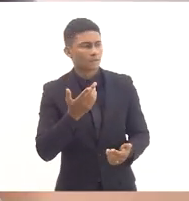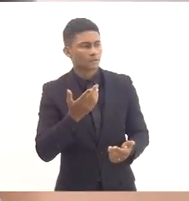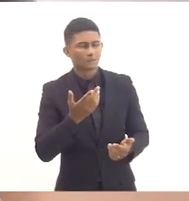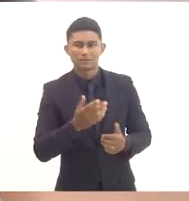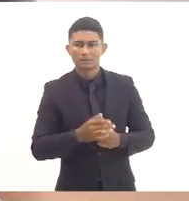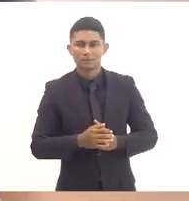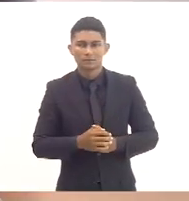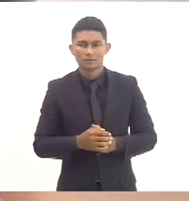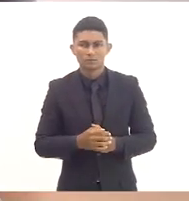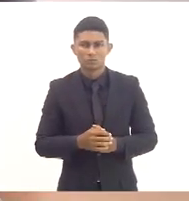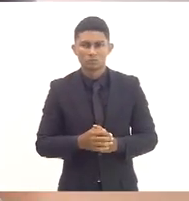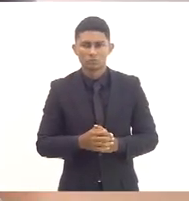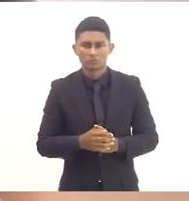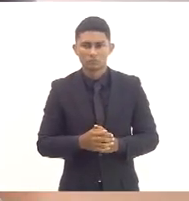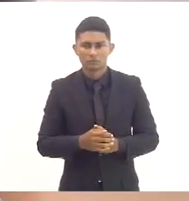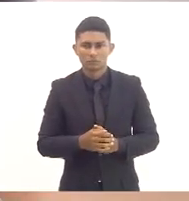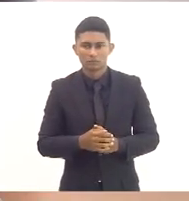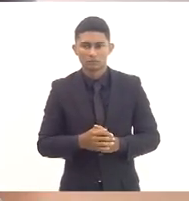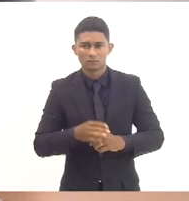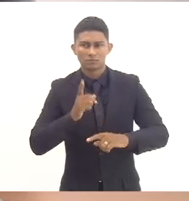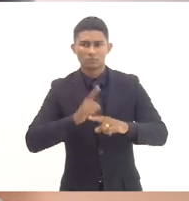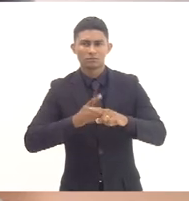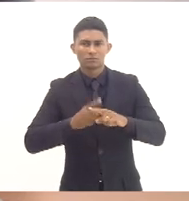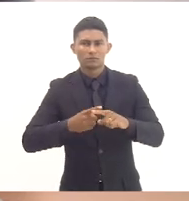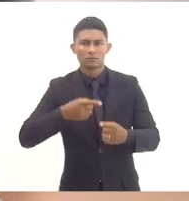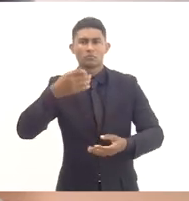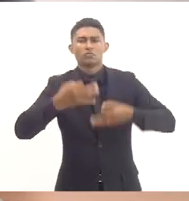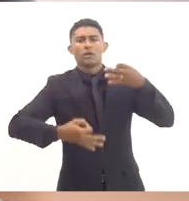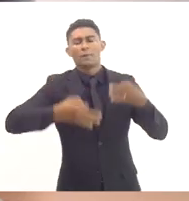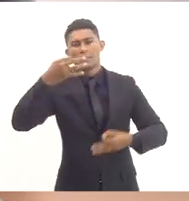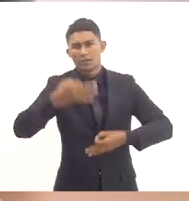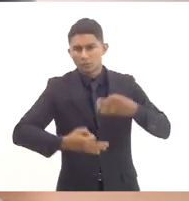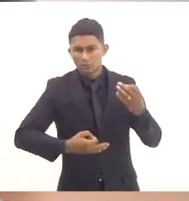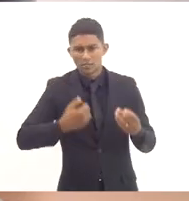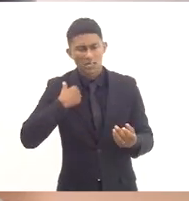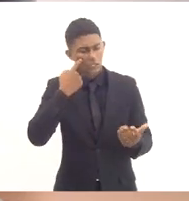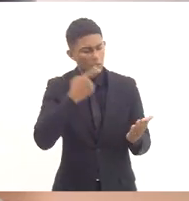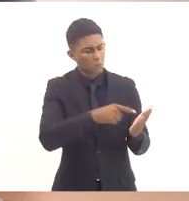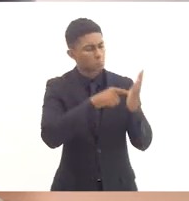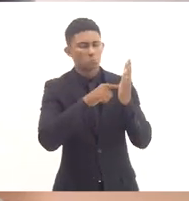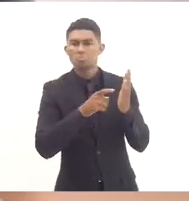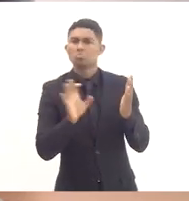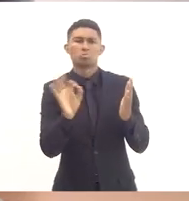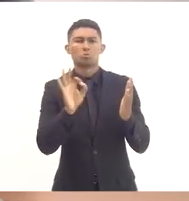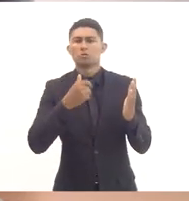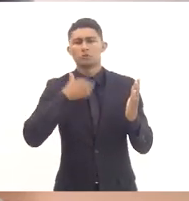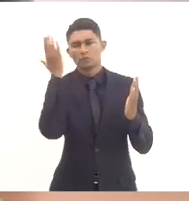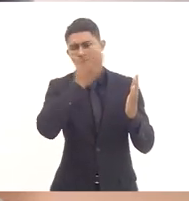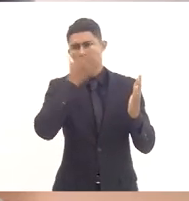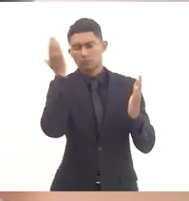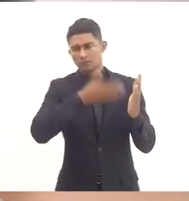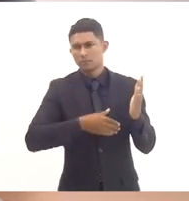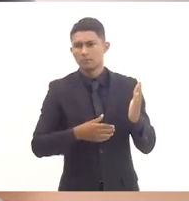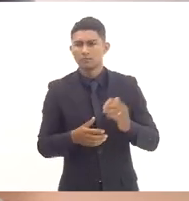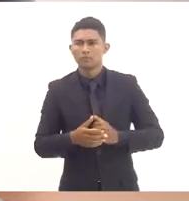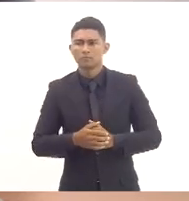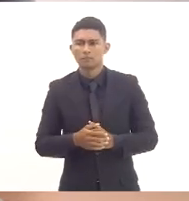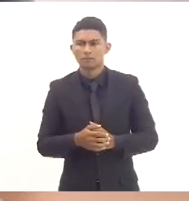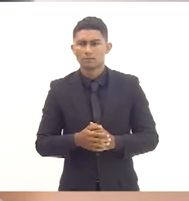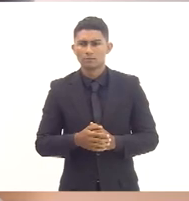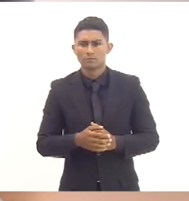é na questão do julgamento eu não eu não vi o processo eu não sei eu não sei quê que definição